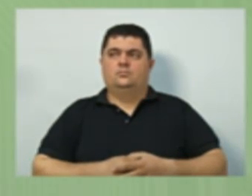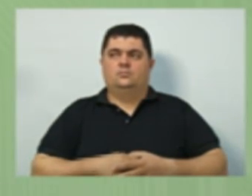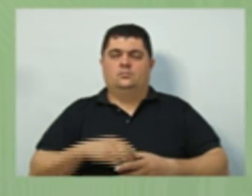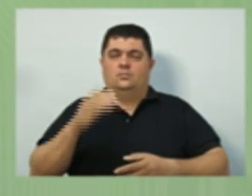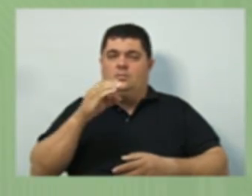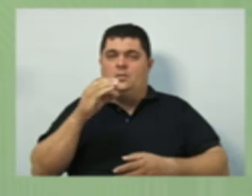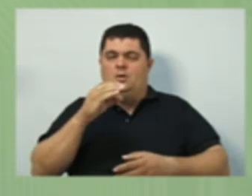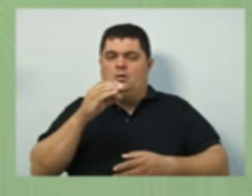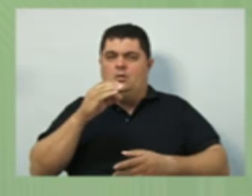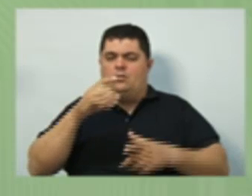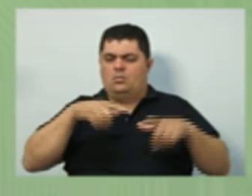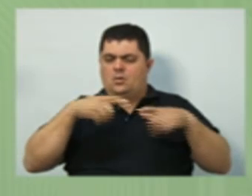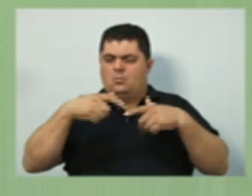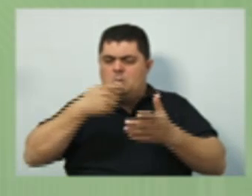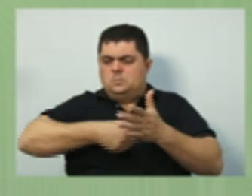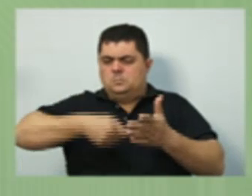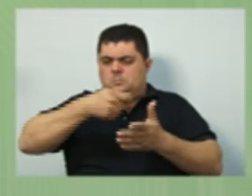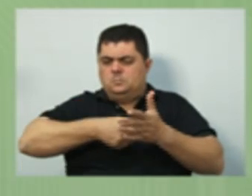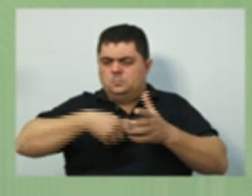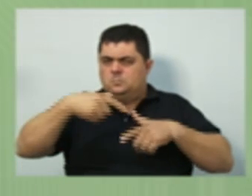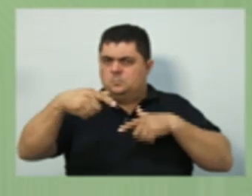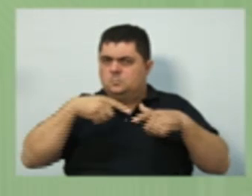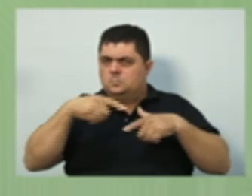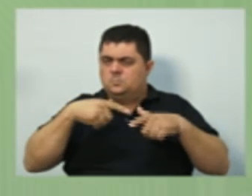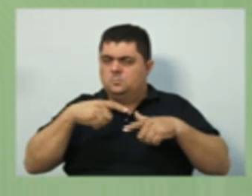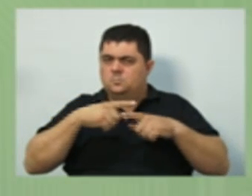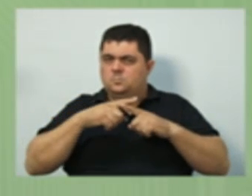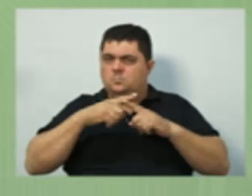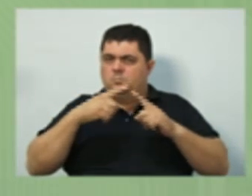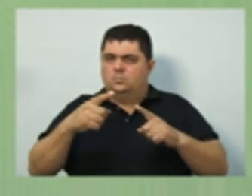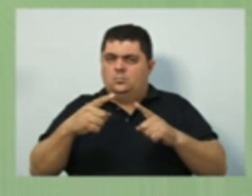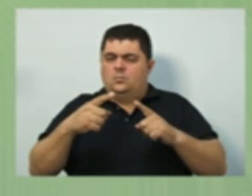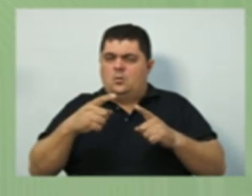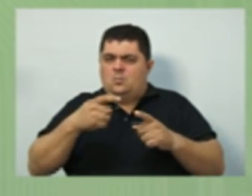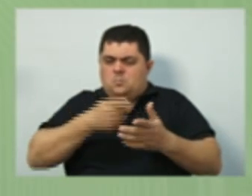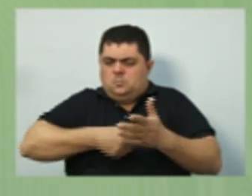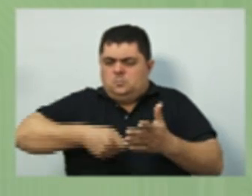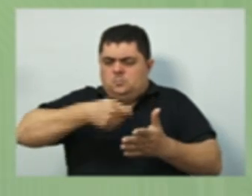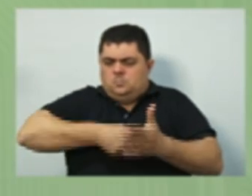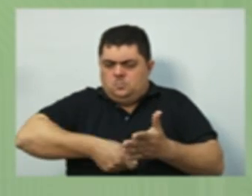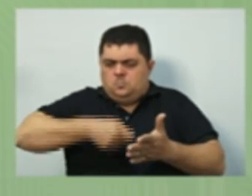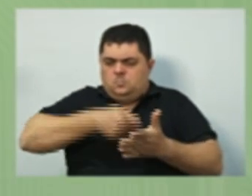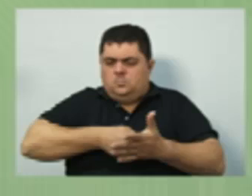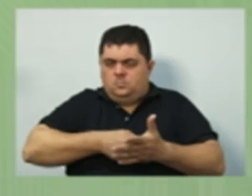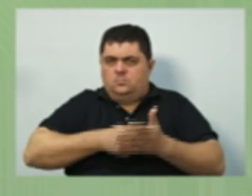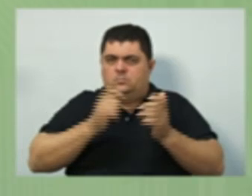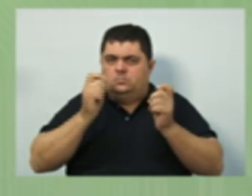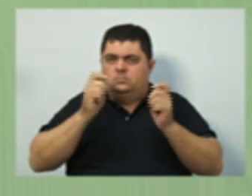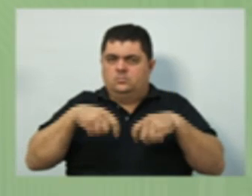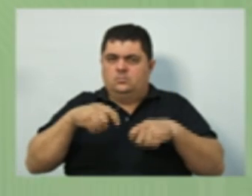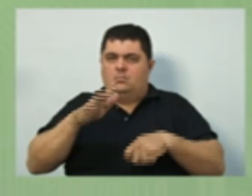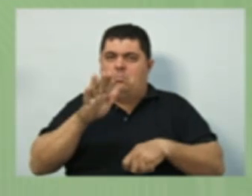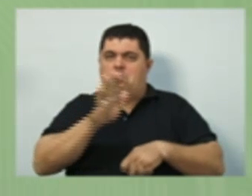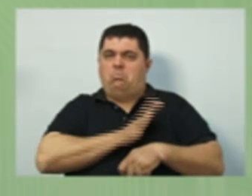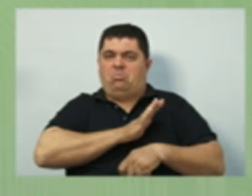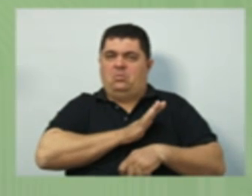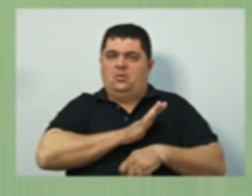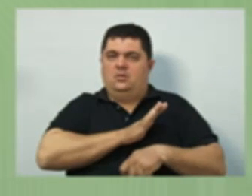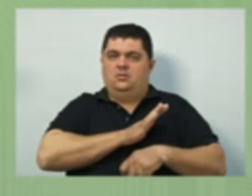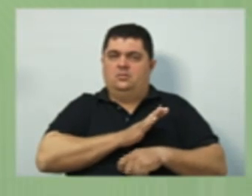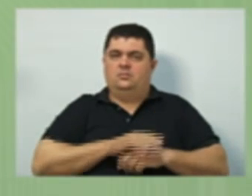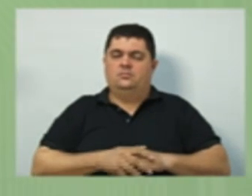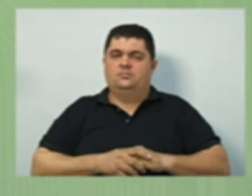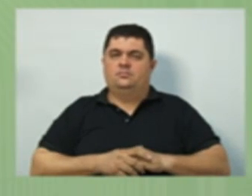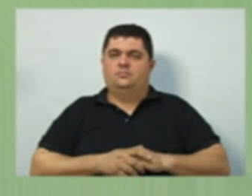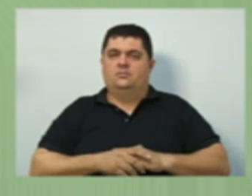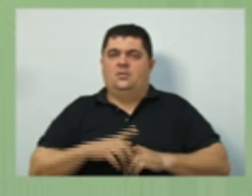exige esforço. Por isso, com muito esforço, é possível ficar rico, ter